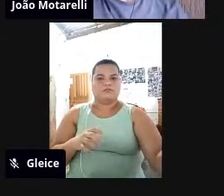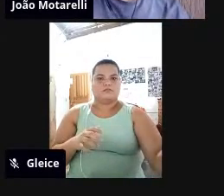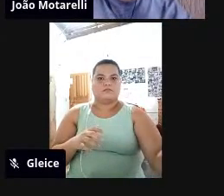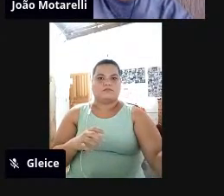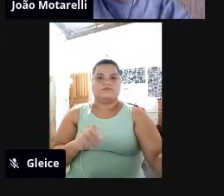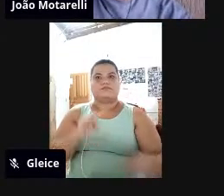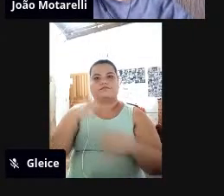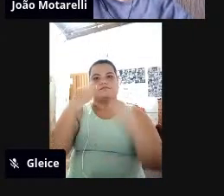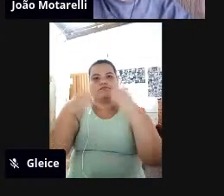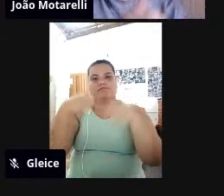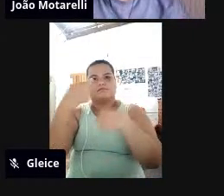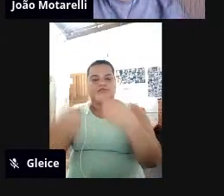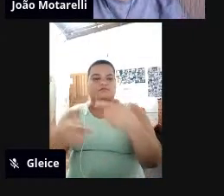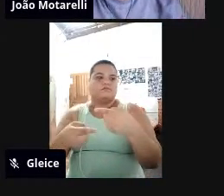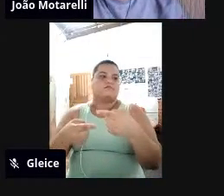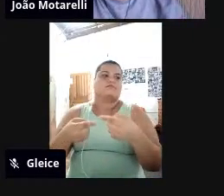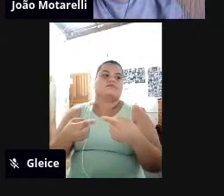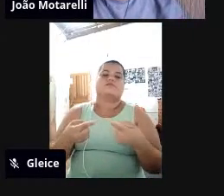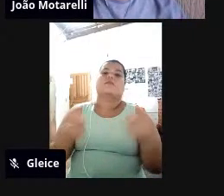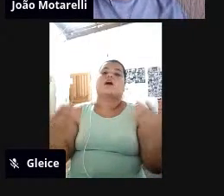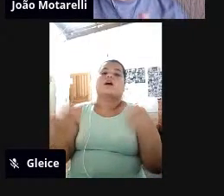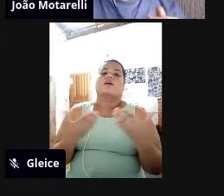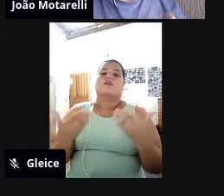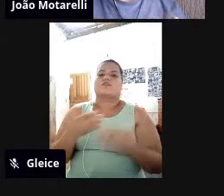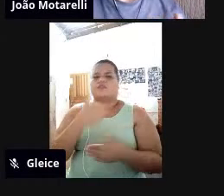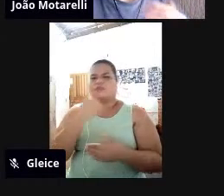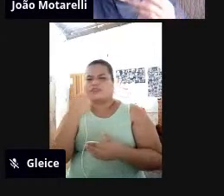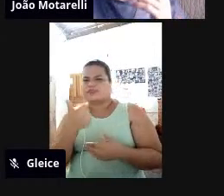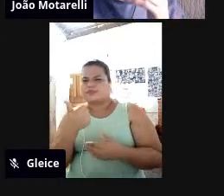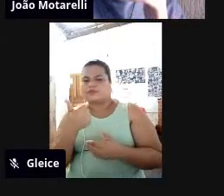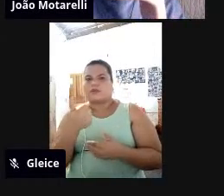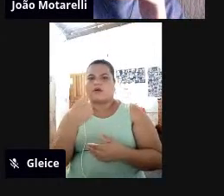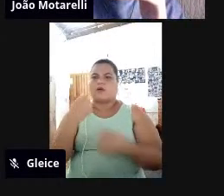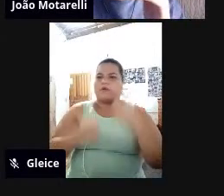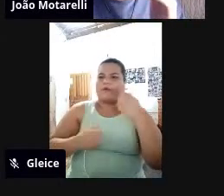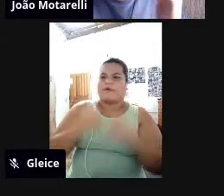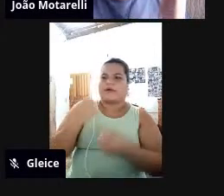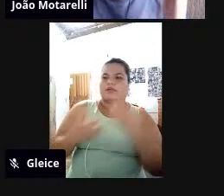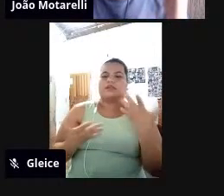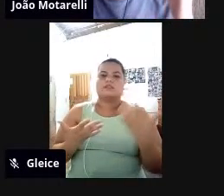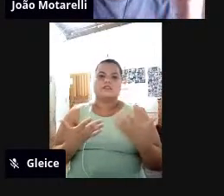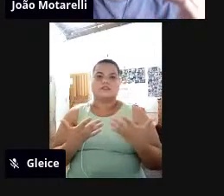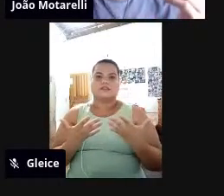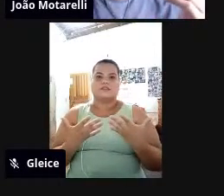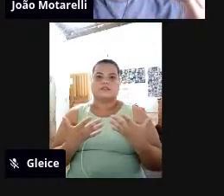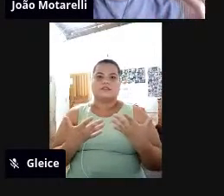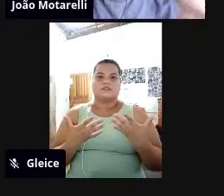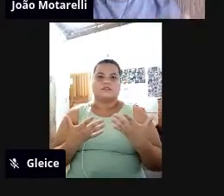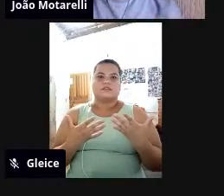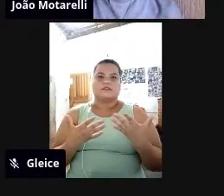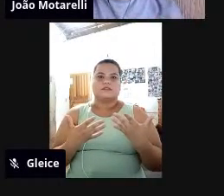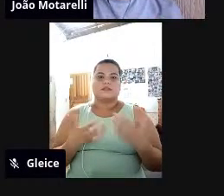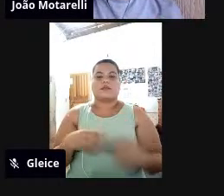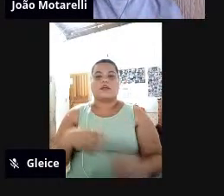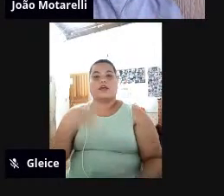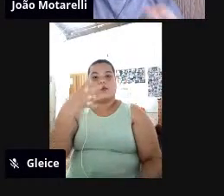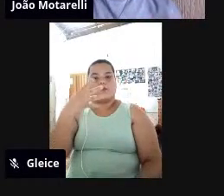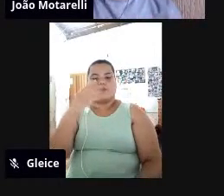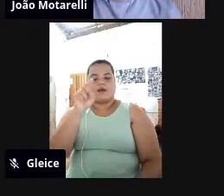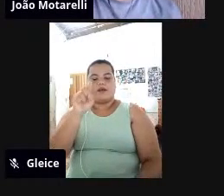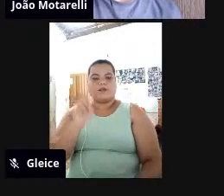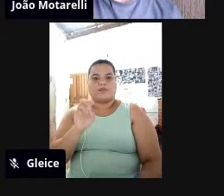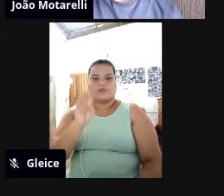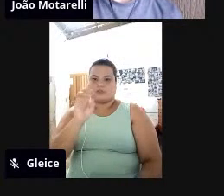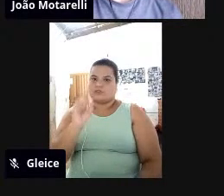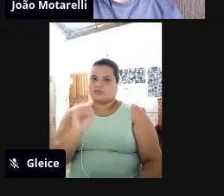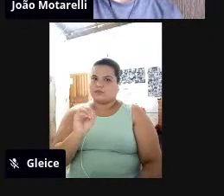sua intervenção, e aí, como que tá a sua corrida? Agora eu estou correndo 4 minutos e 50, 1 quilômetro. Bom, ele teve